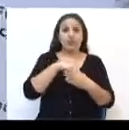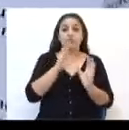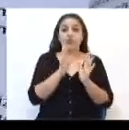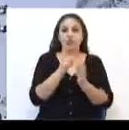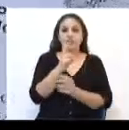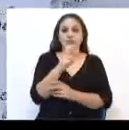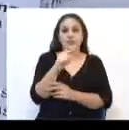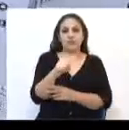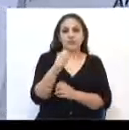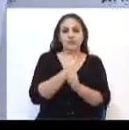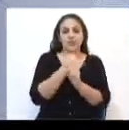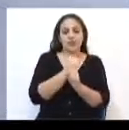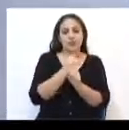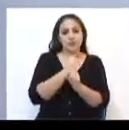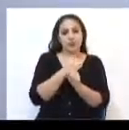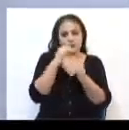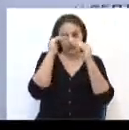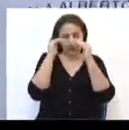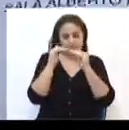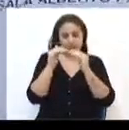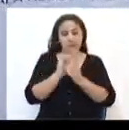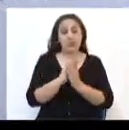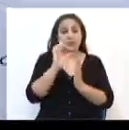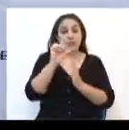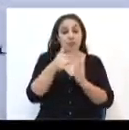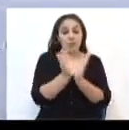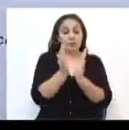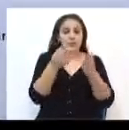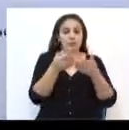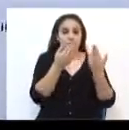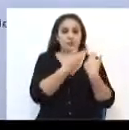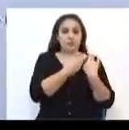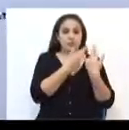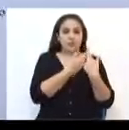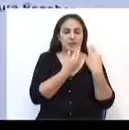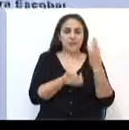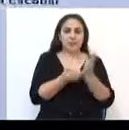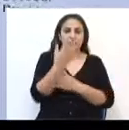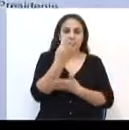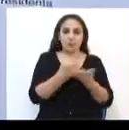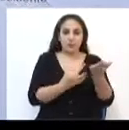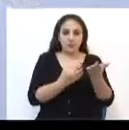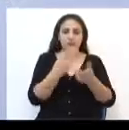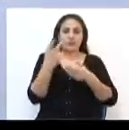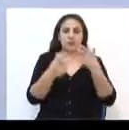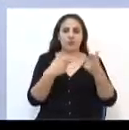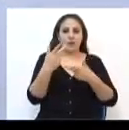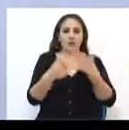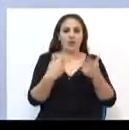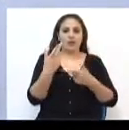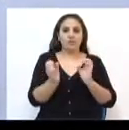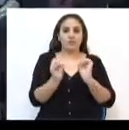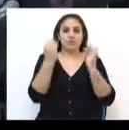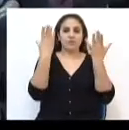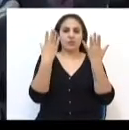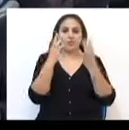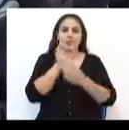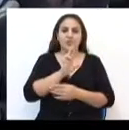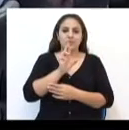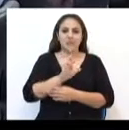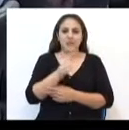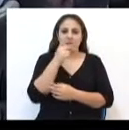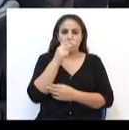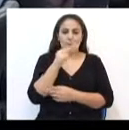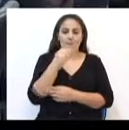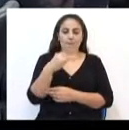há 57 anos. Por isso, a comissão responsável pela construção do texto comemora o resultado. De